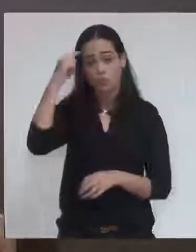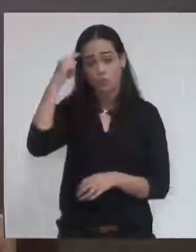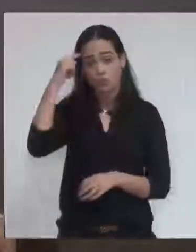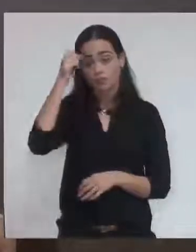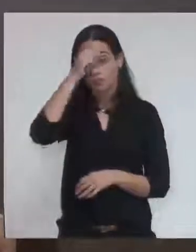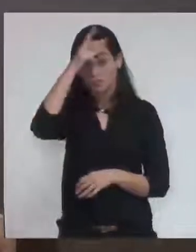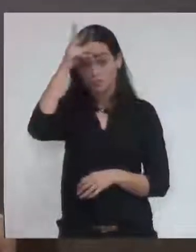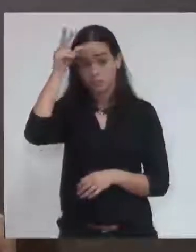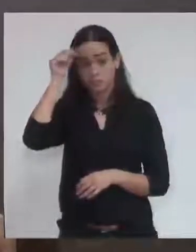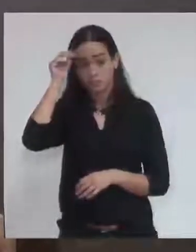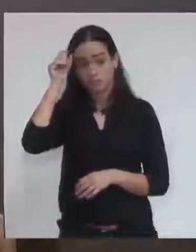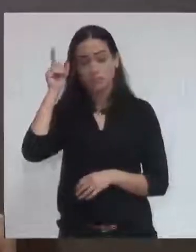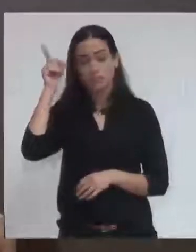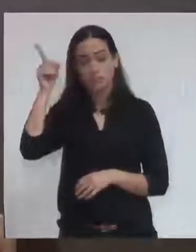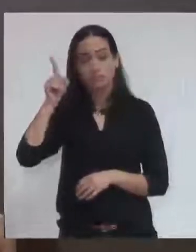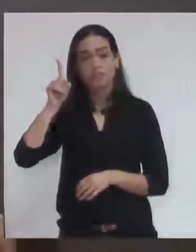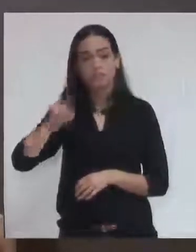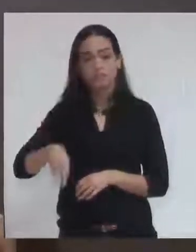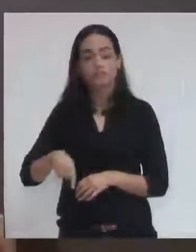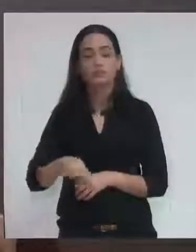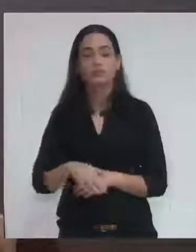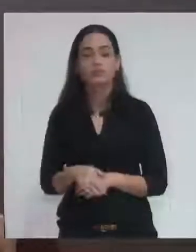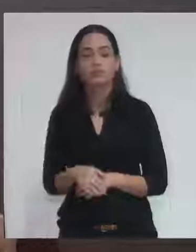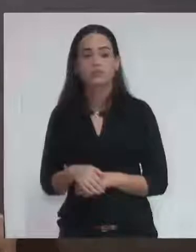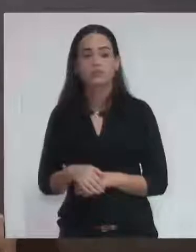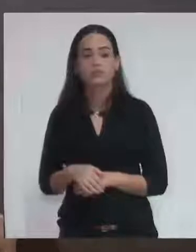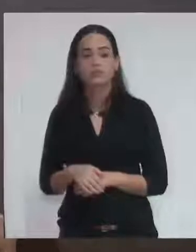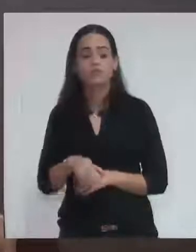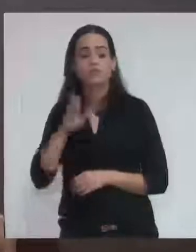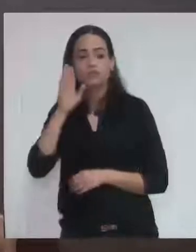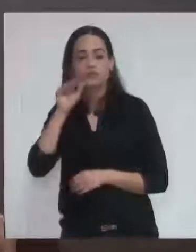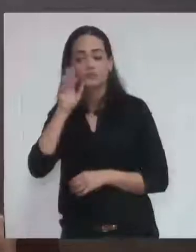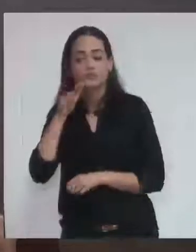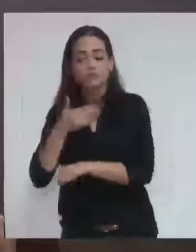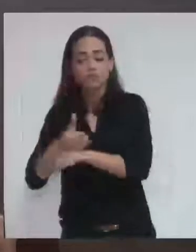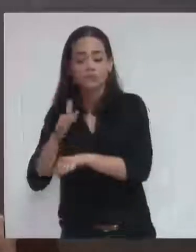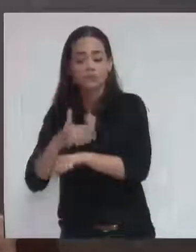de treinar os funcionários, porque eu sou testemunha de quantas assistentes